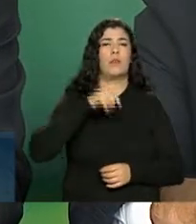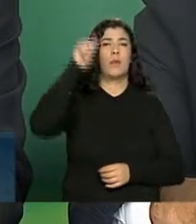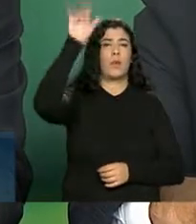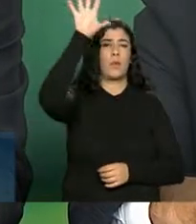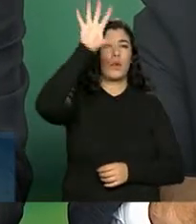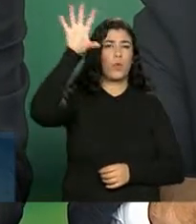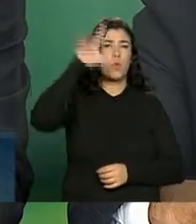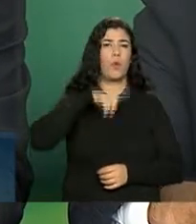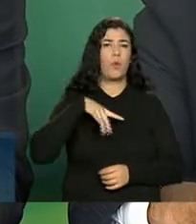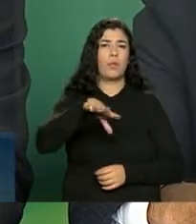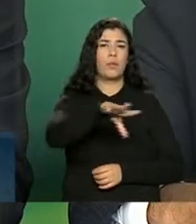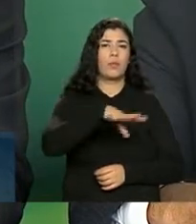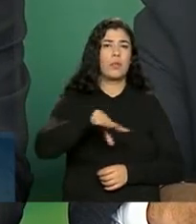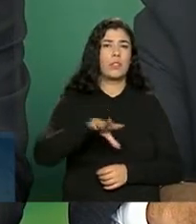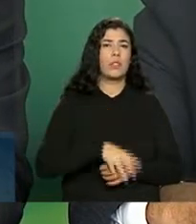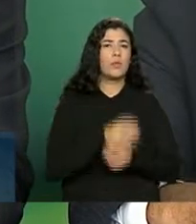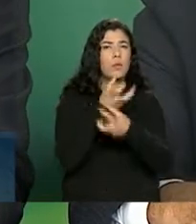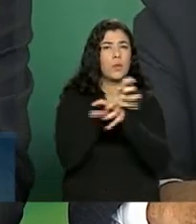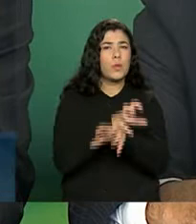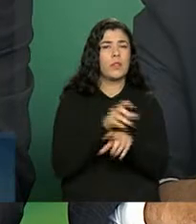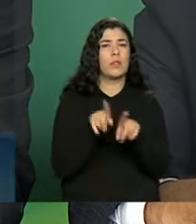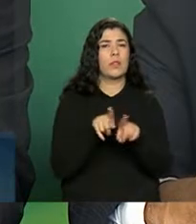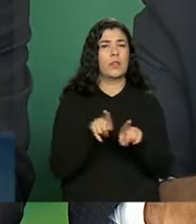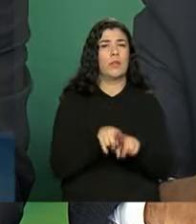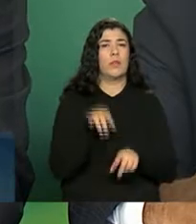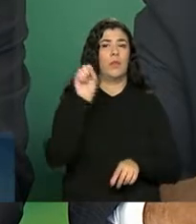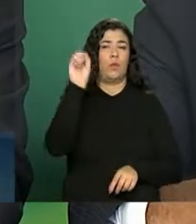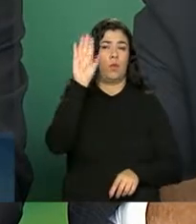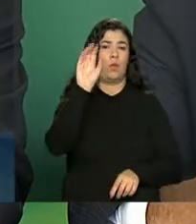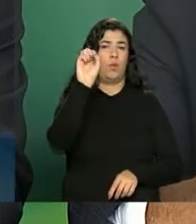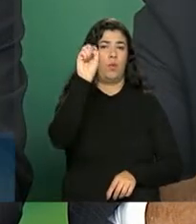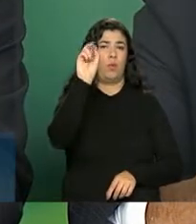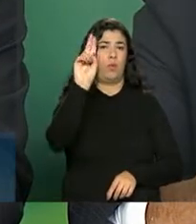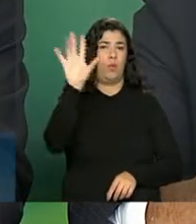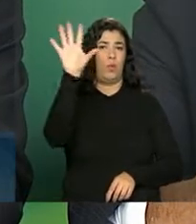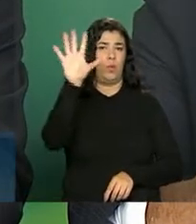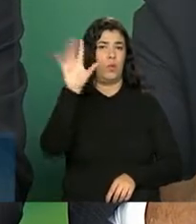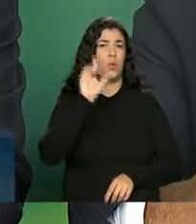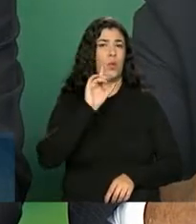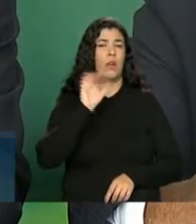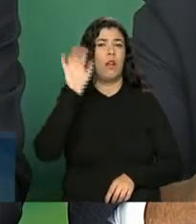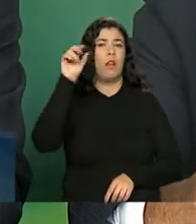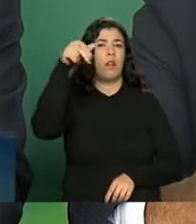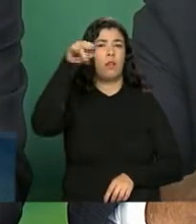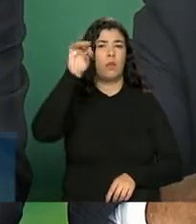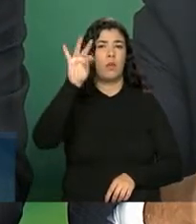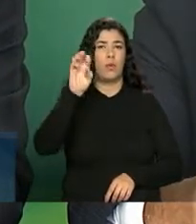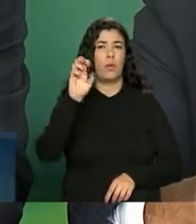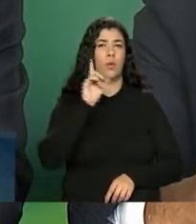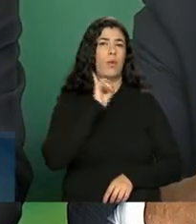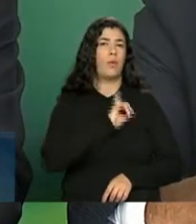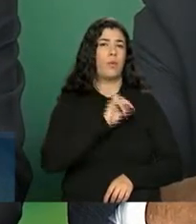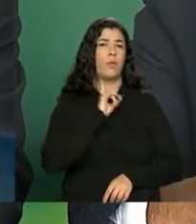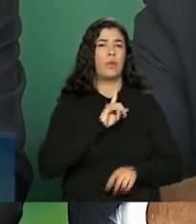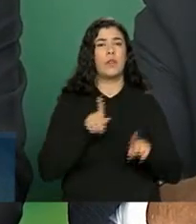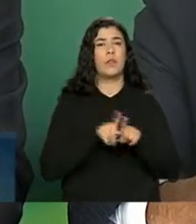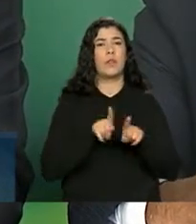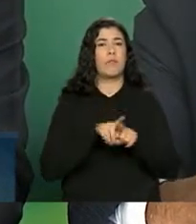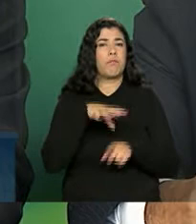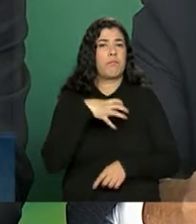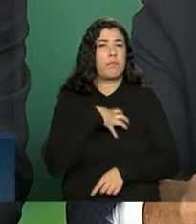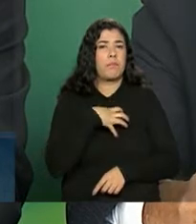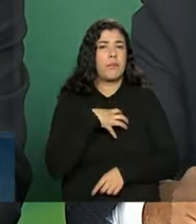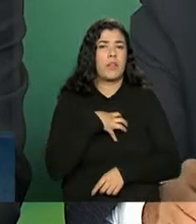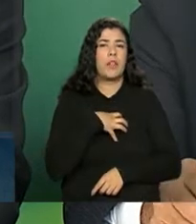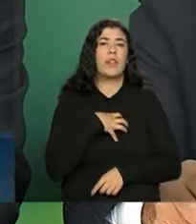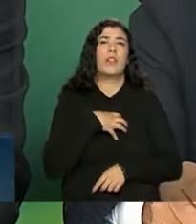semi-árida do Sul da região semiárida norte de Minas sudoeste da Bahia praticamente a